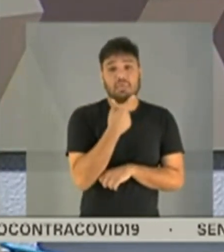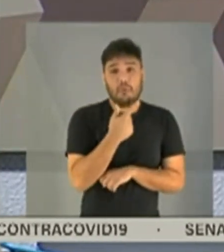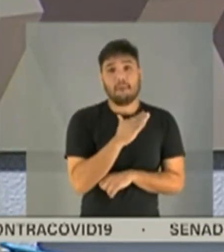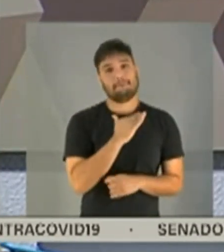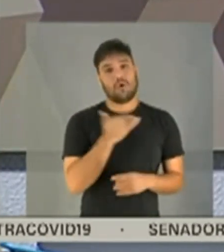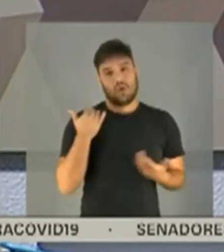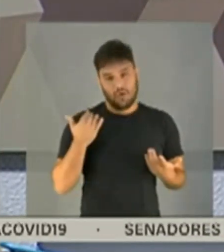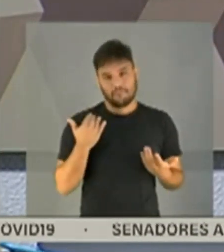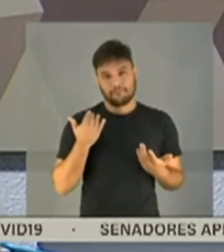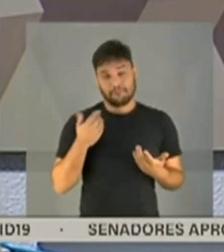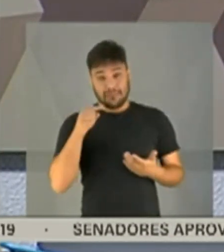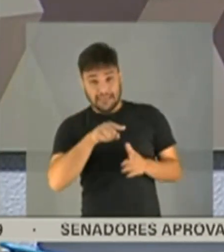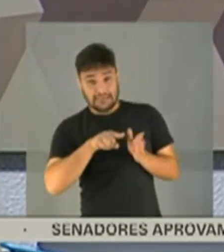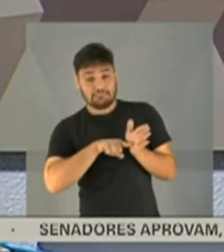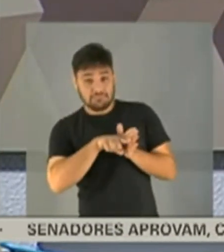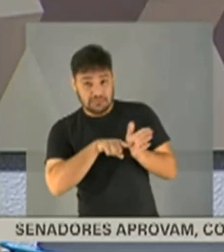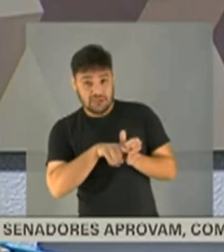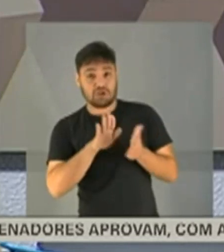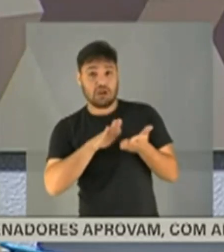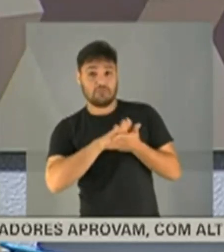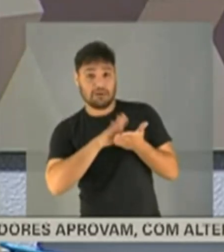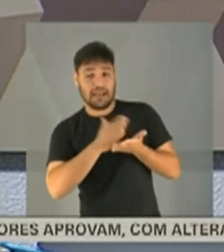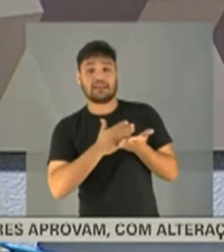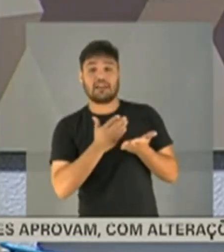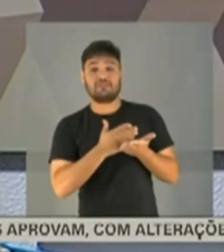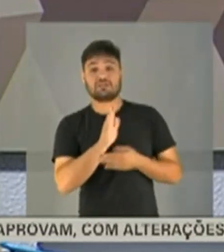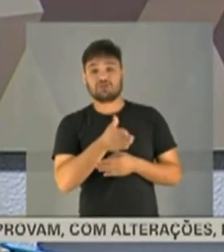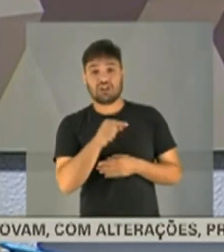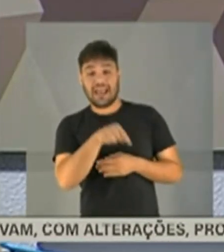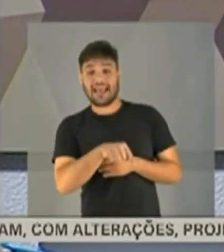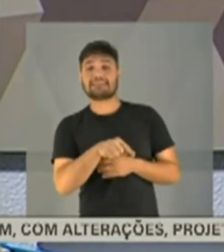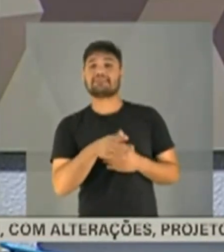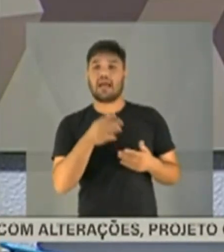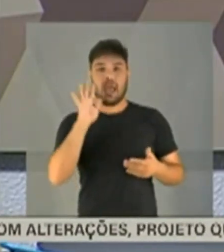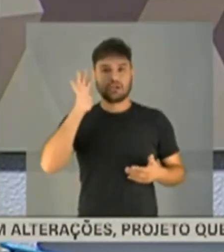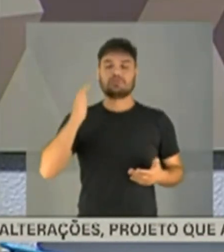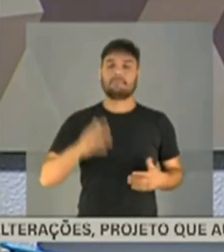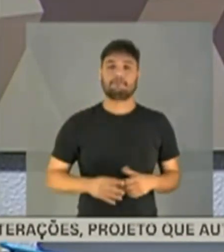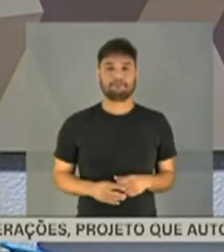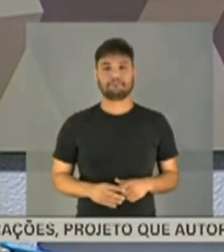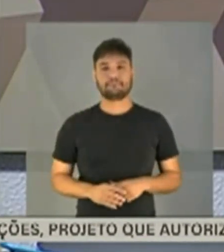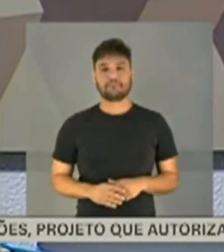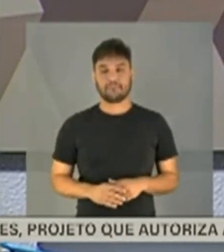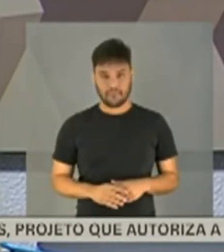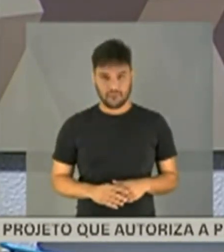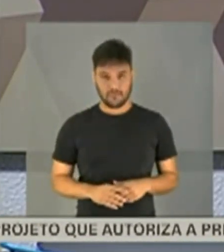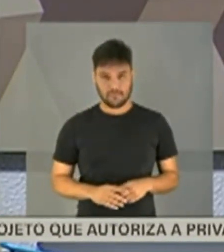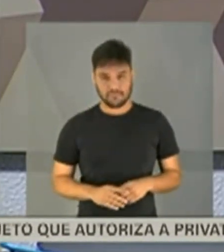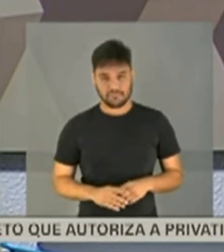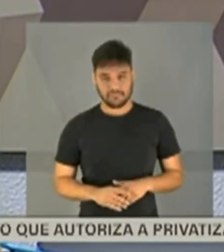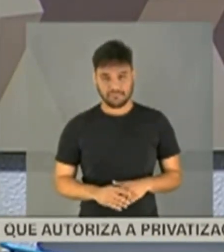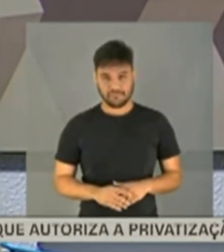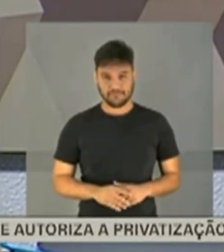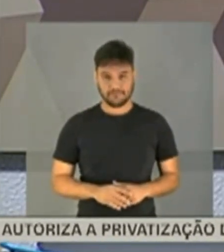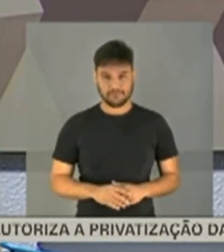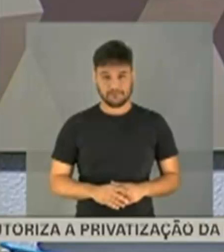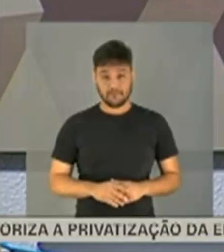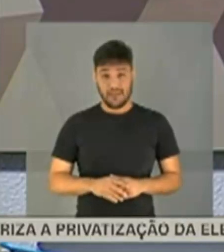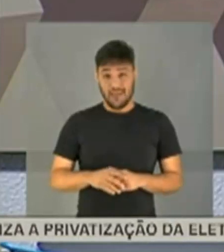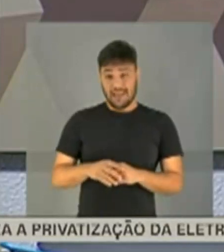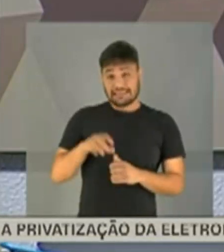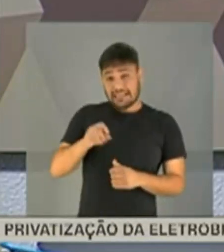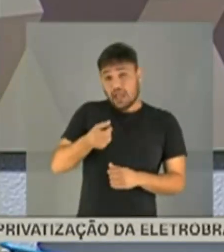com significância estatística, publicado em revista internacional com esta conclusão. Tá? Perfeito. Em